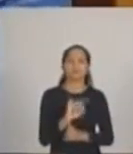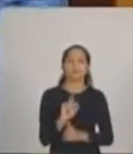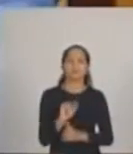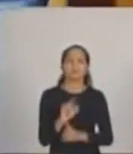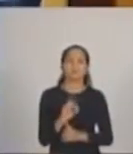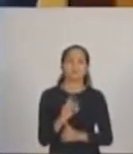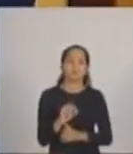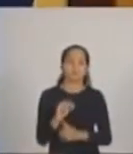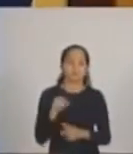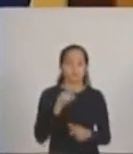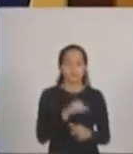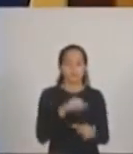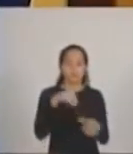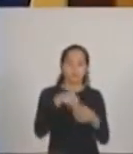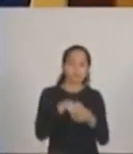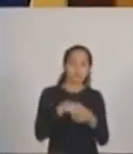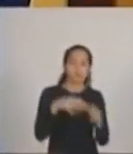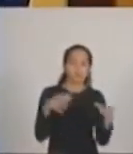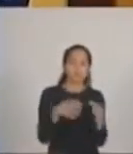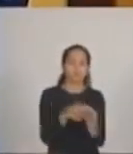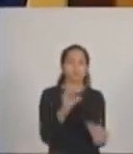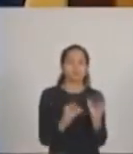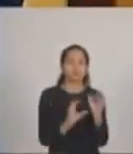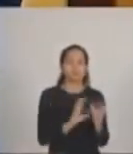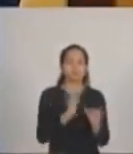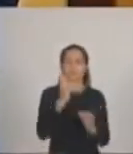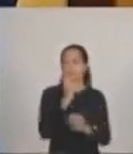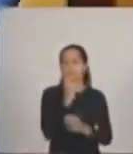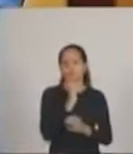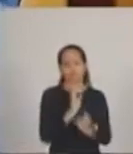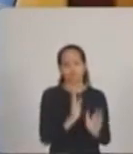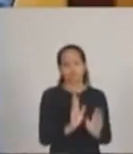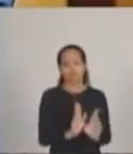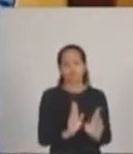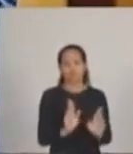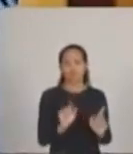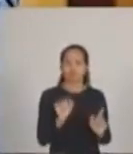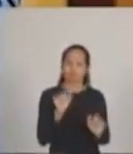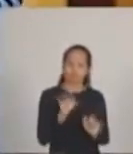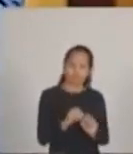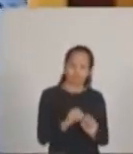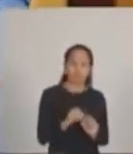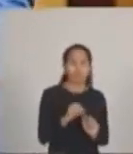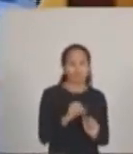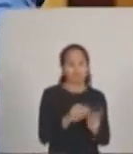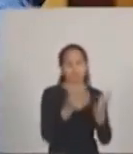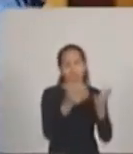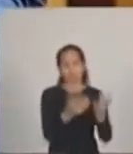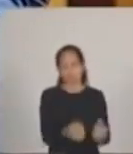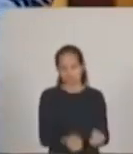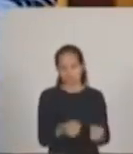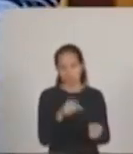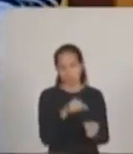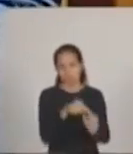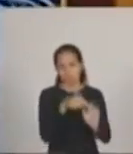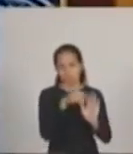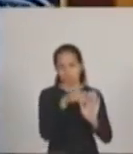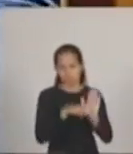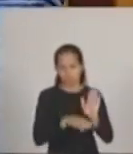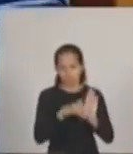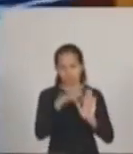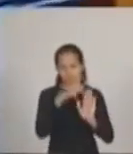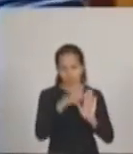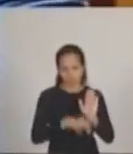tramita na Comissão de Justiça de forma a ter êxito. E ele recebeu o parecer da